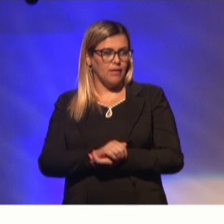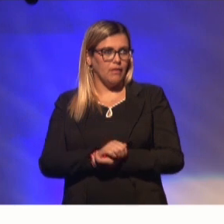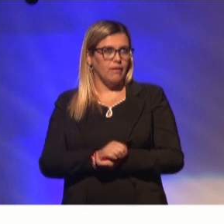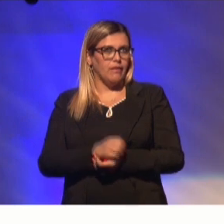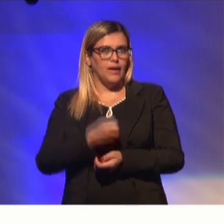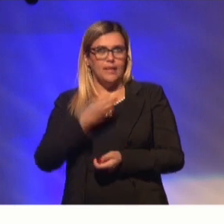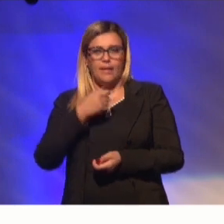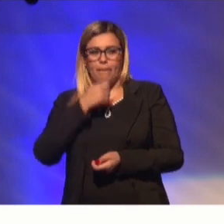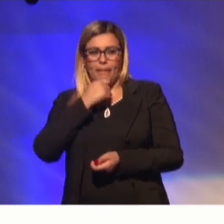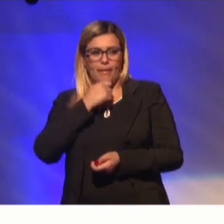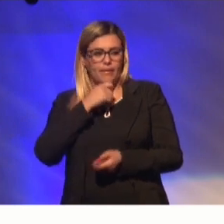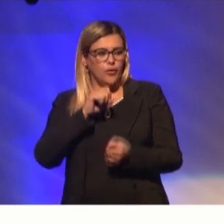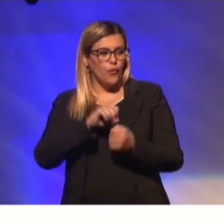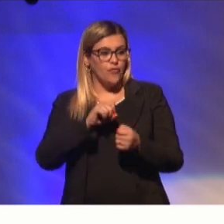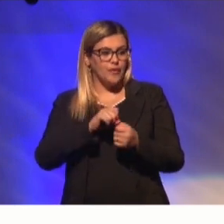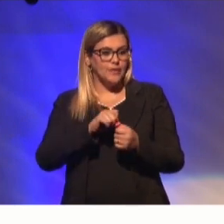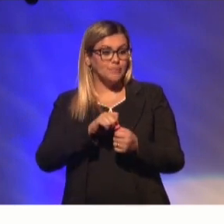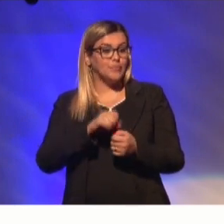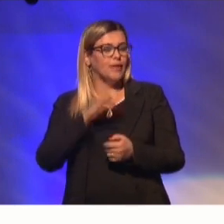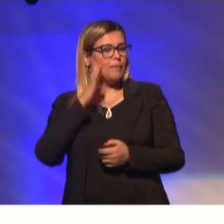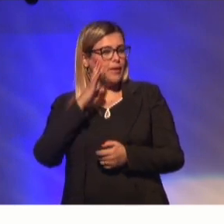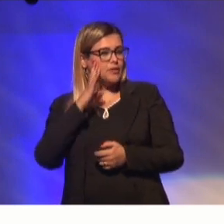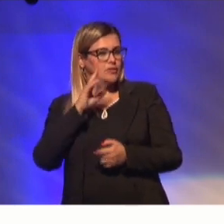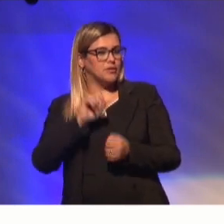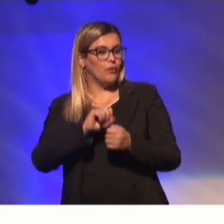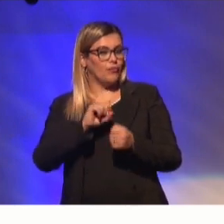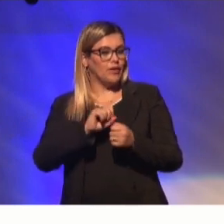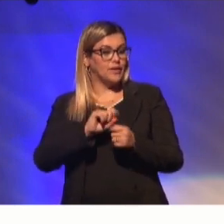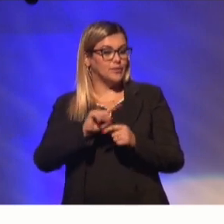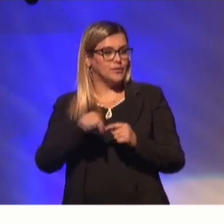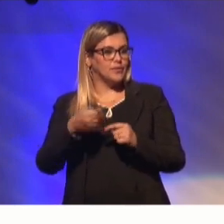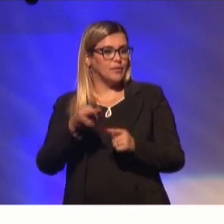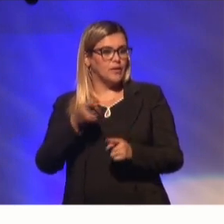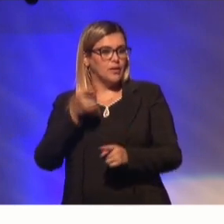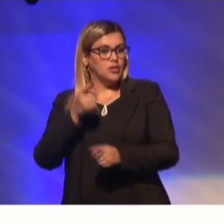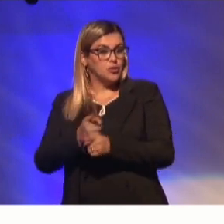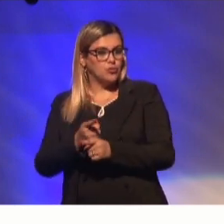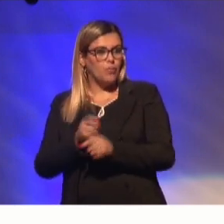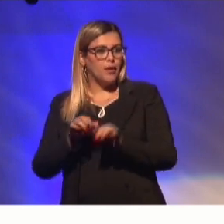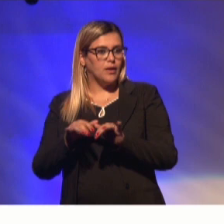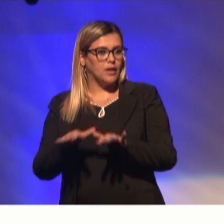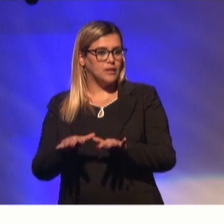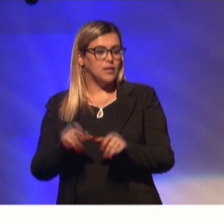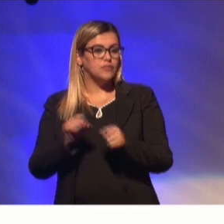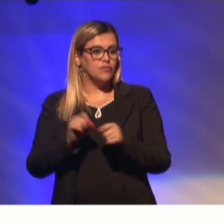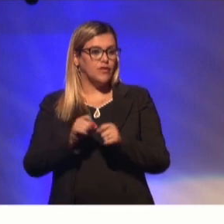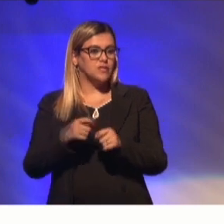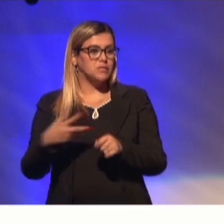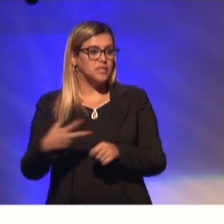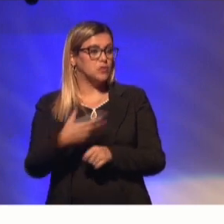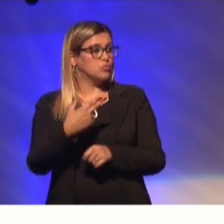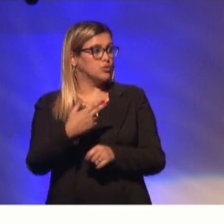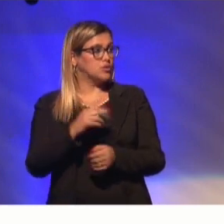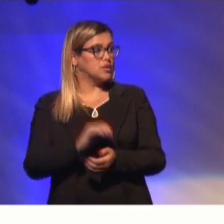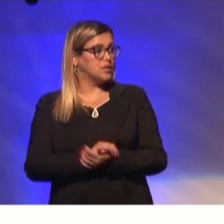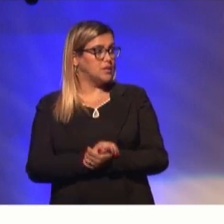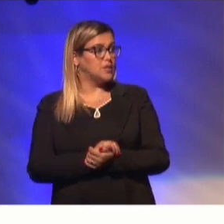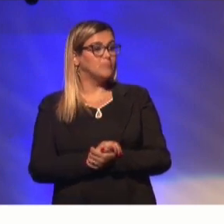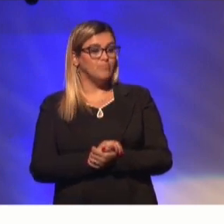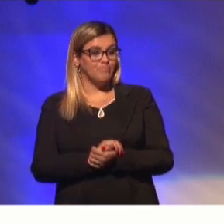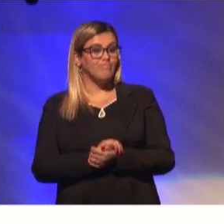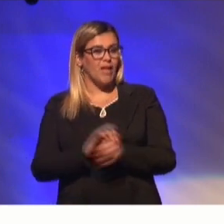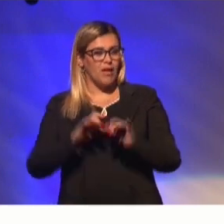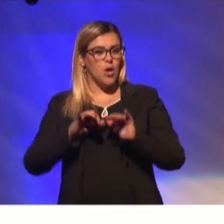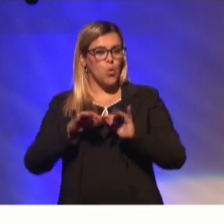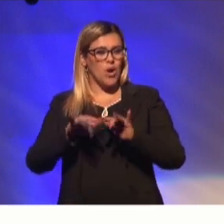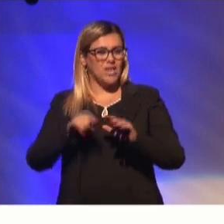não fiz, porque olha lá, depois do procedimento, depois da biópsia, ele teve que ser submetido a uma cirurgia, era um melanoma que estava bem